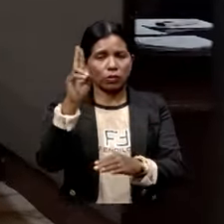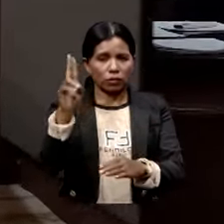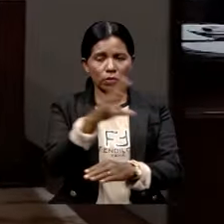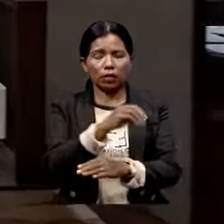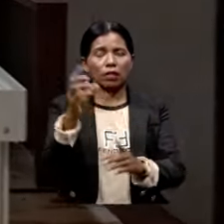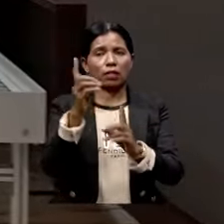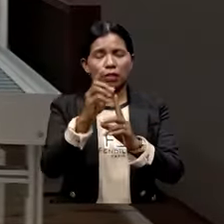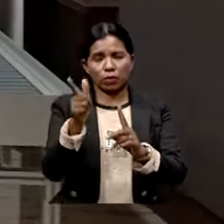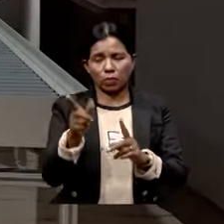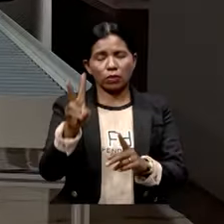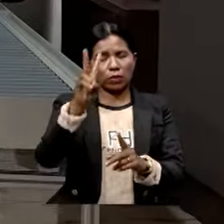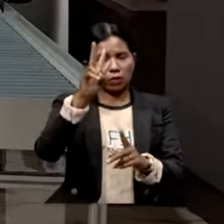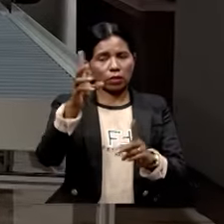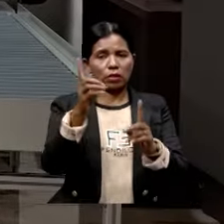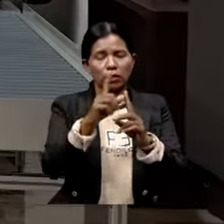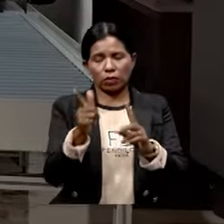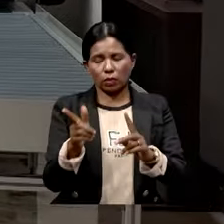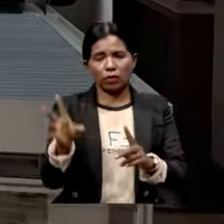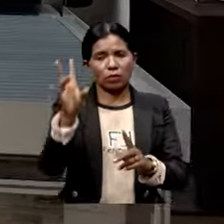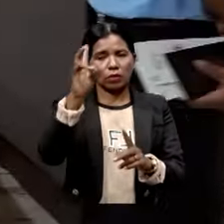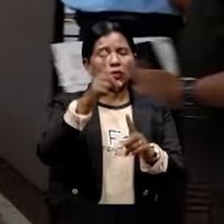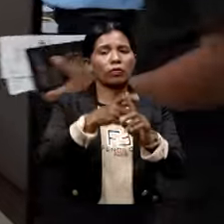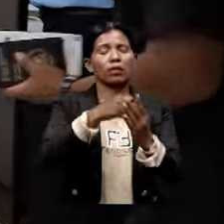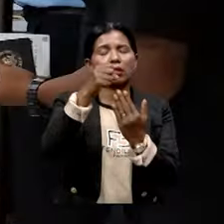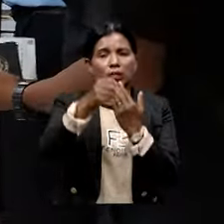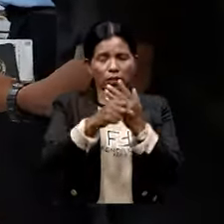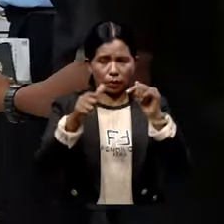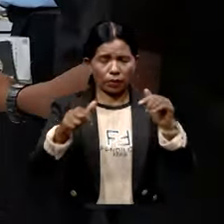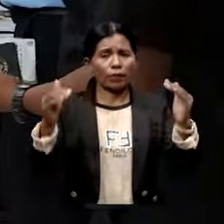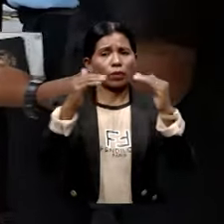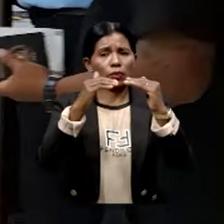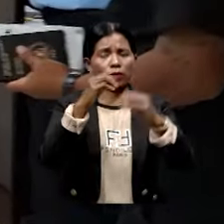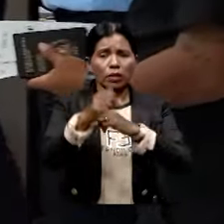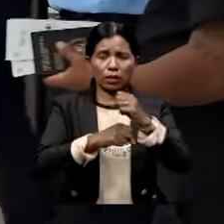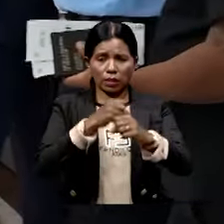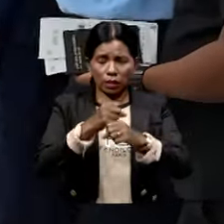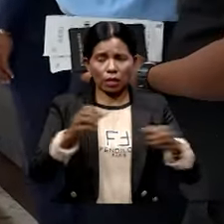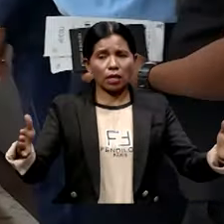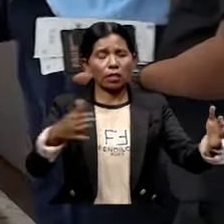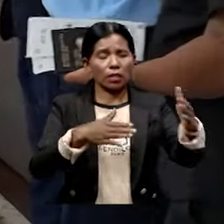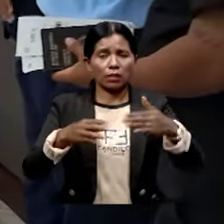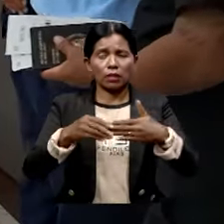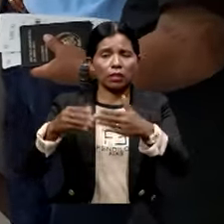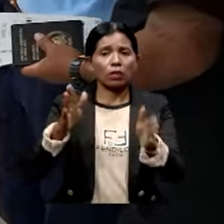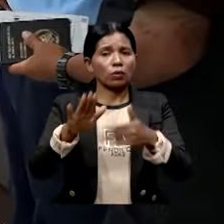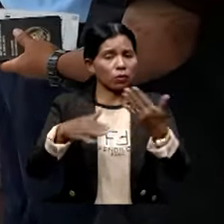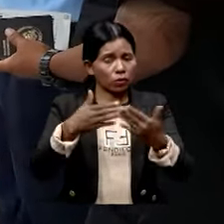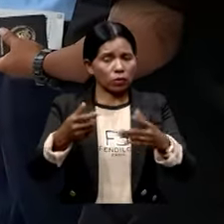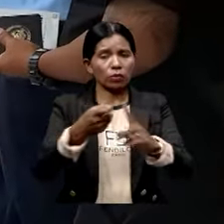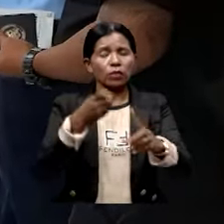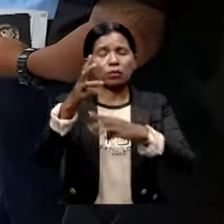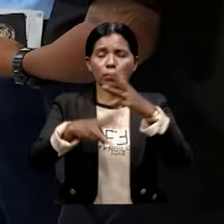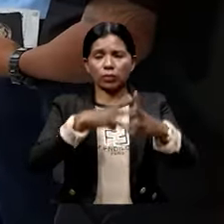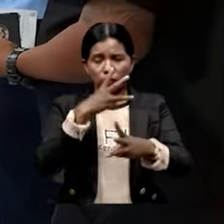Ruanul Recen Rua, Toloron Ruanul Recen Rito, Fulan Setembro, né? Semeira e a Tina, né? Se a Libro Líder Sira, mas Rússia Mundo Toma, ou sessão